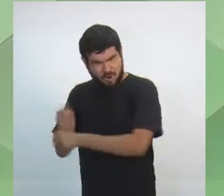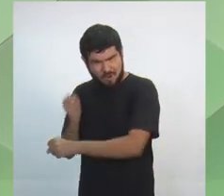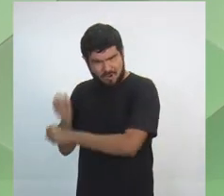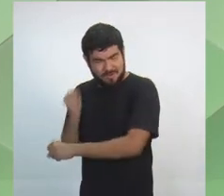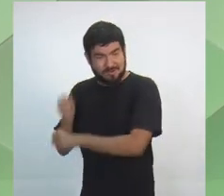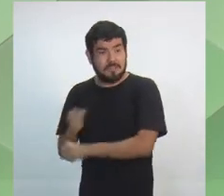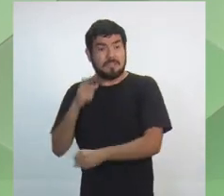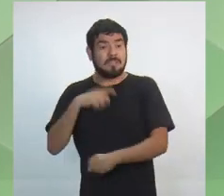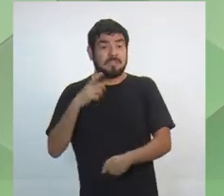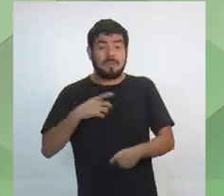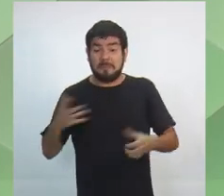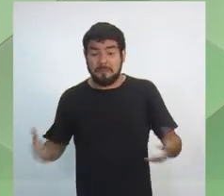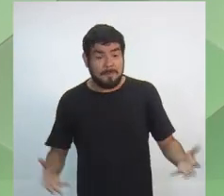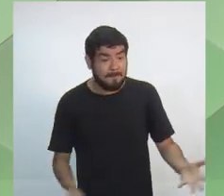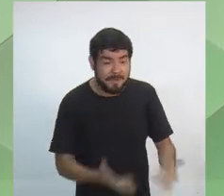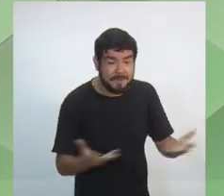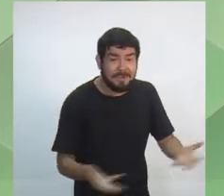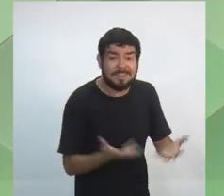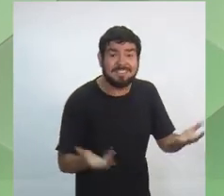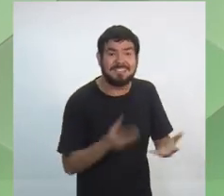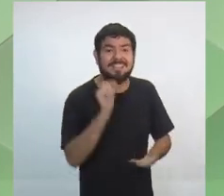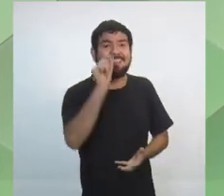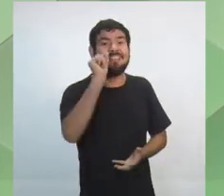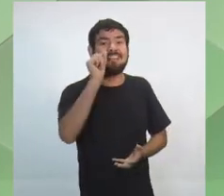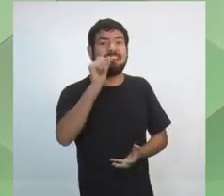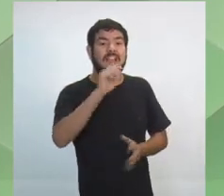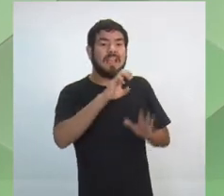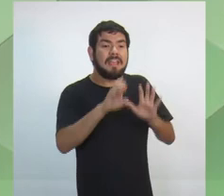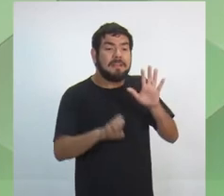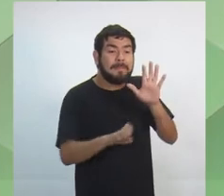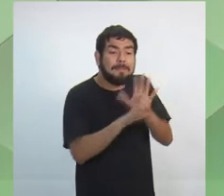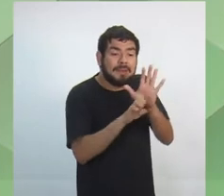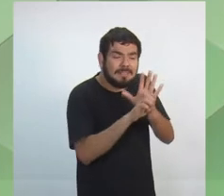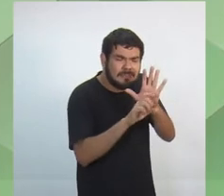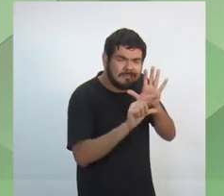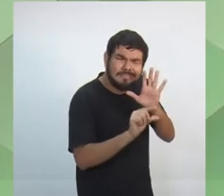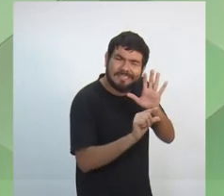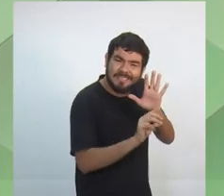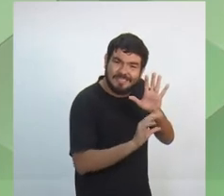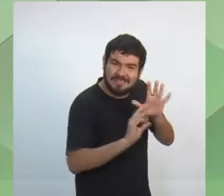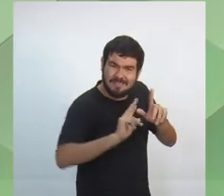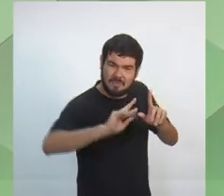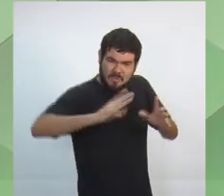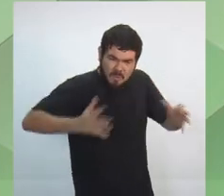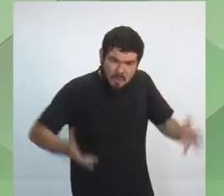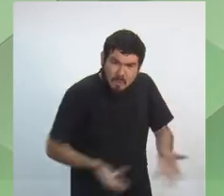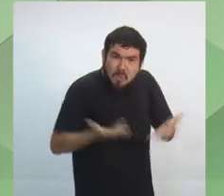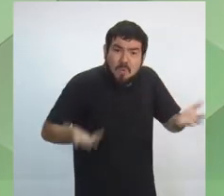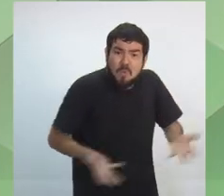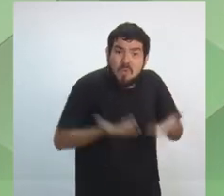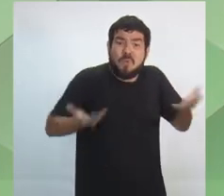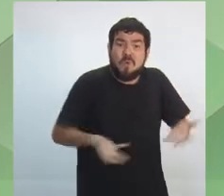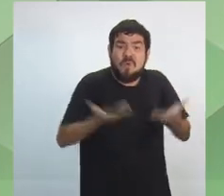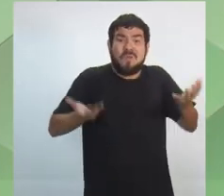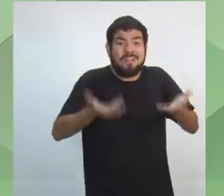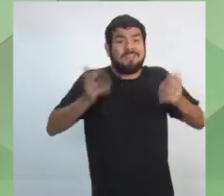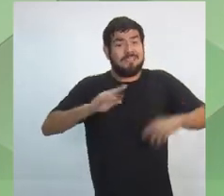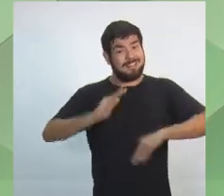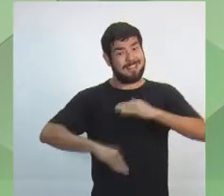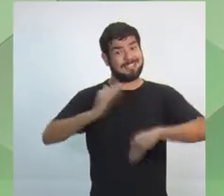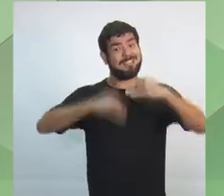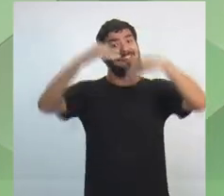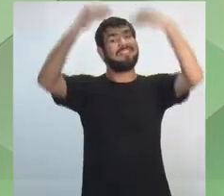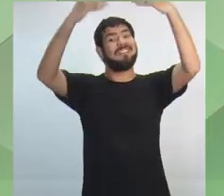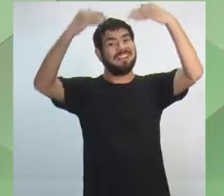e microempresas para que essa renda também possa ficar aqui, para que essas pequenas e microempresas possam